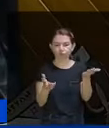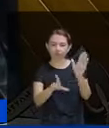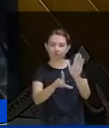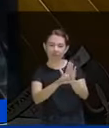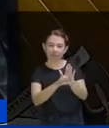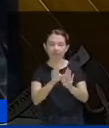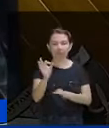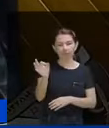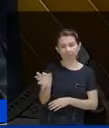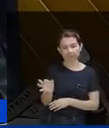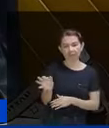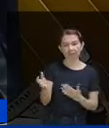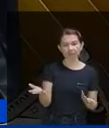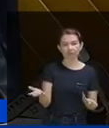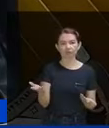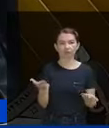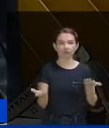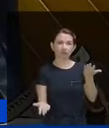legal,